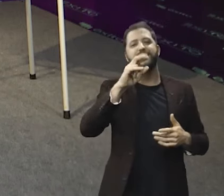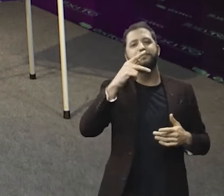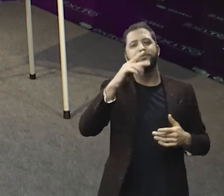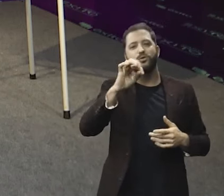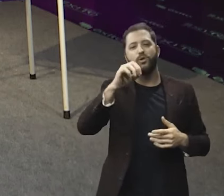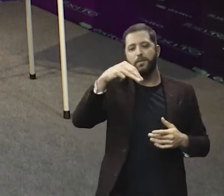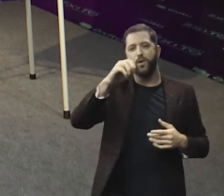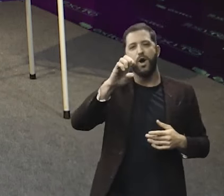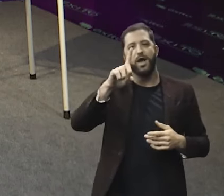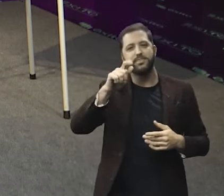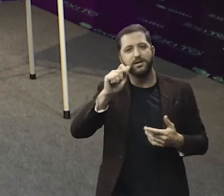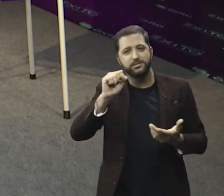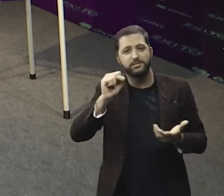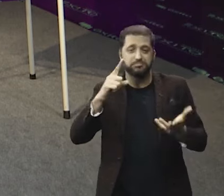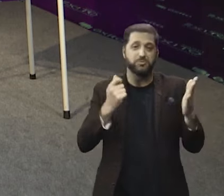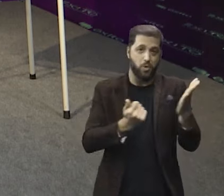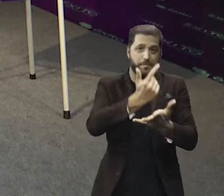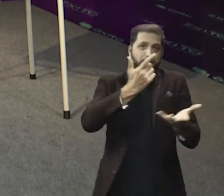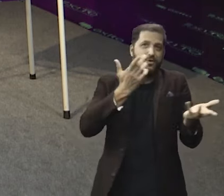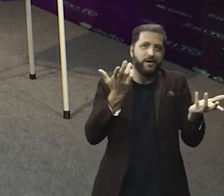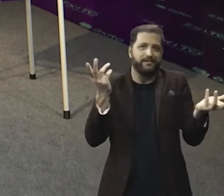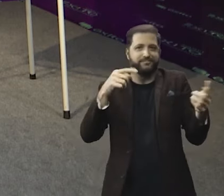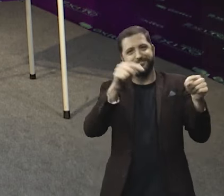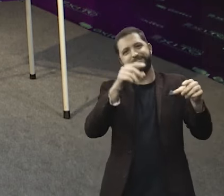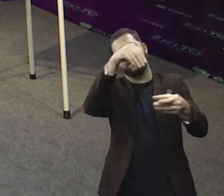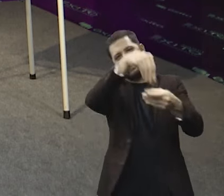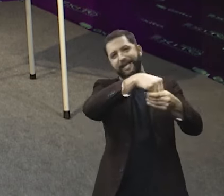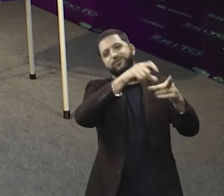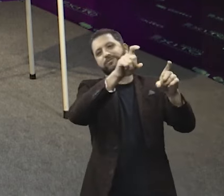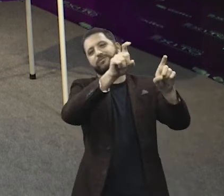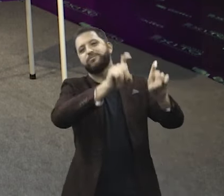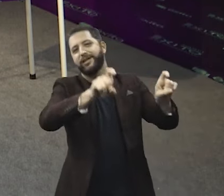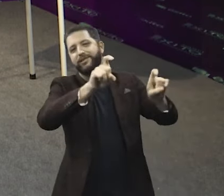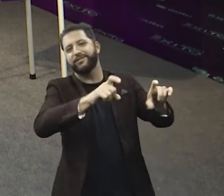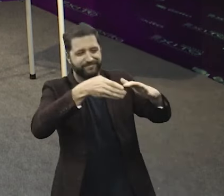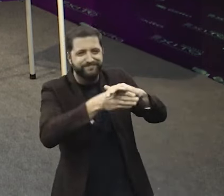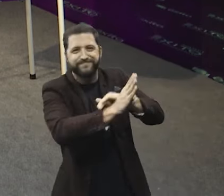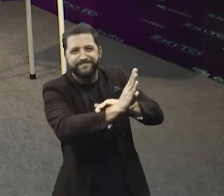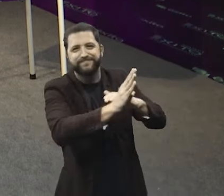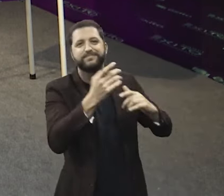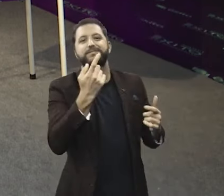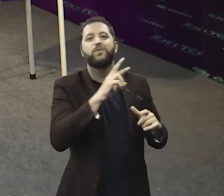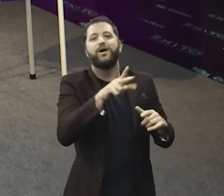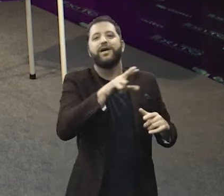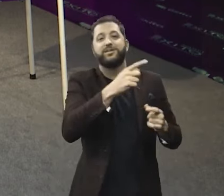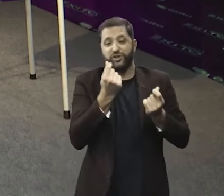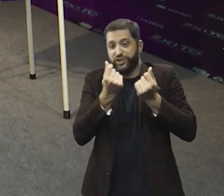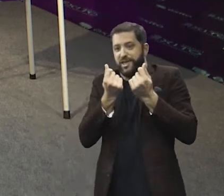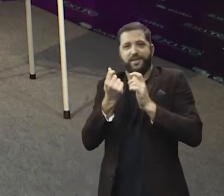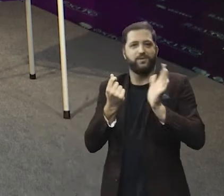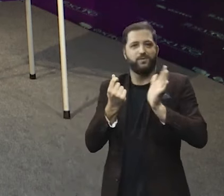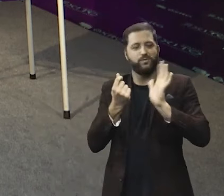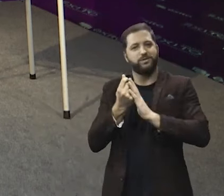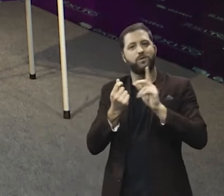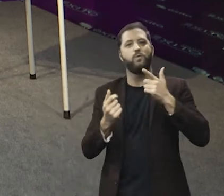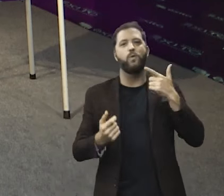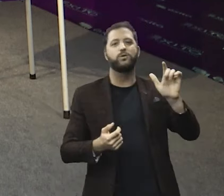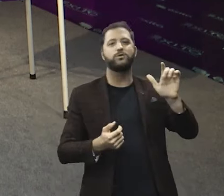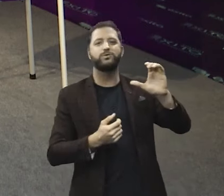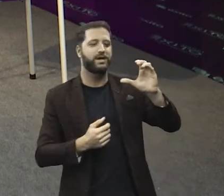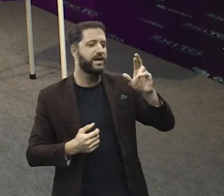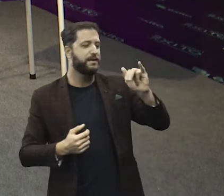são é uma realidade virtual então o o dinheiro que você vai usar para comprar e tá nisso tudo é o dinheiro